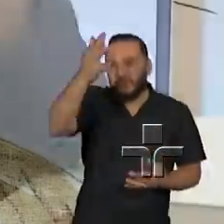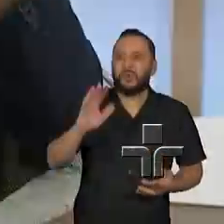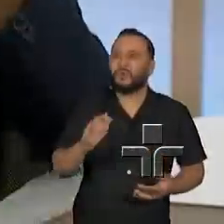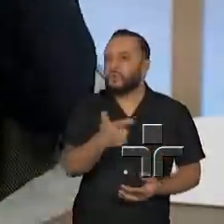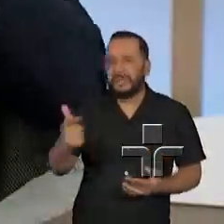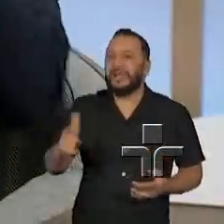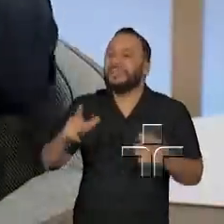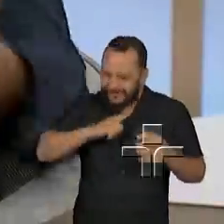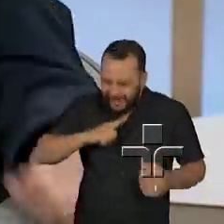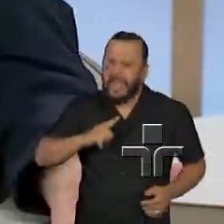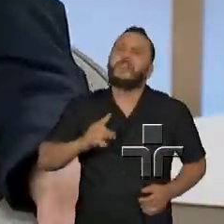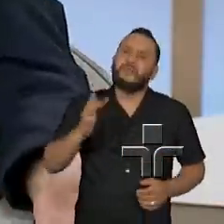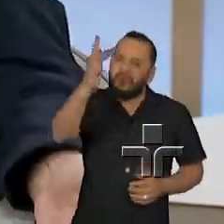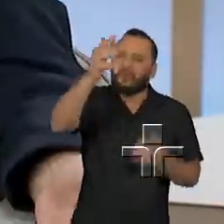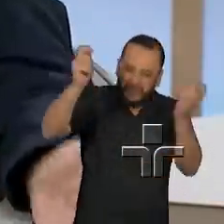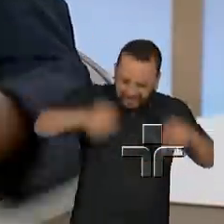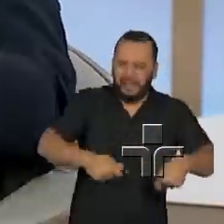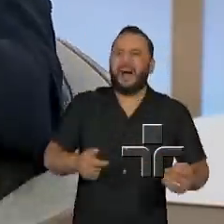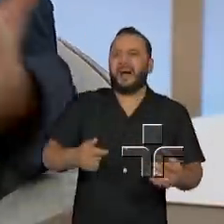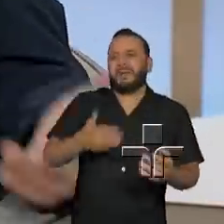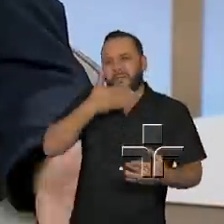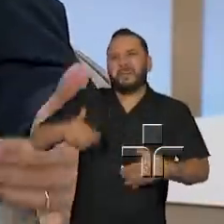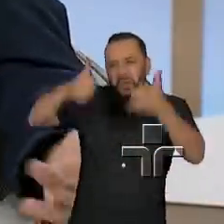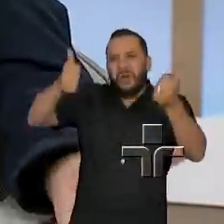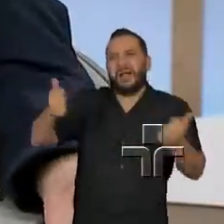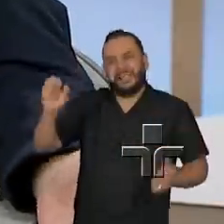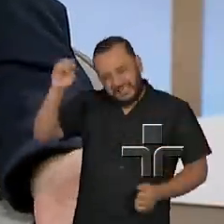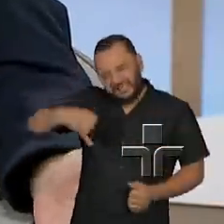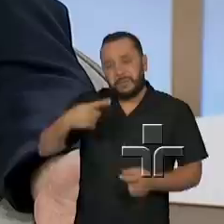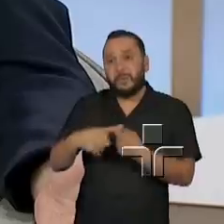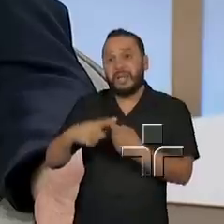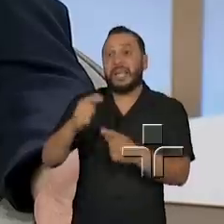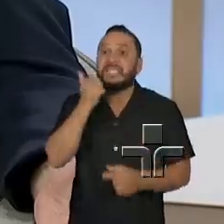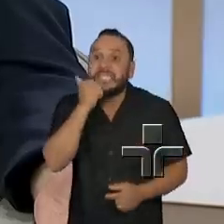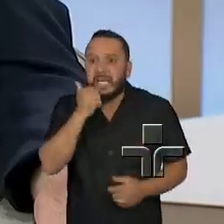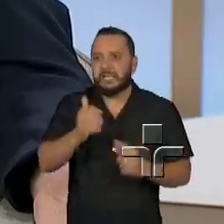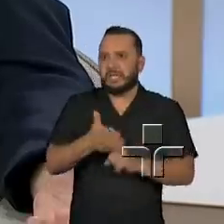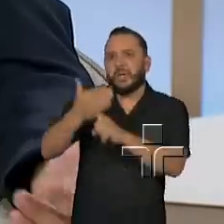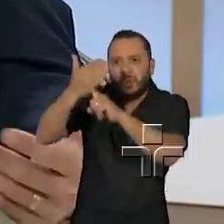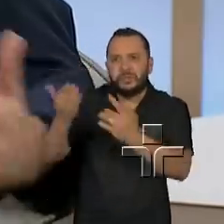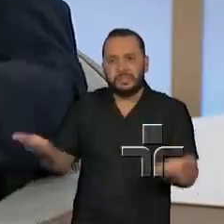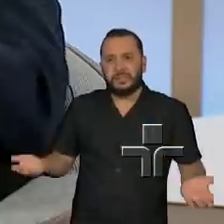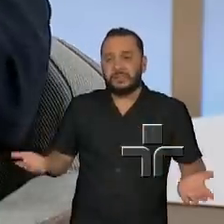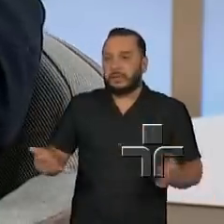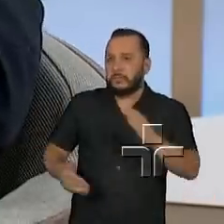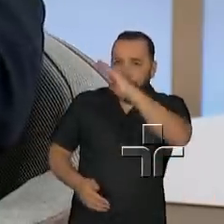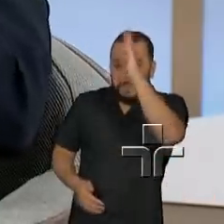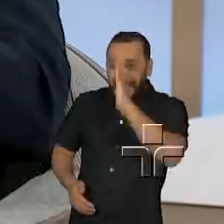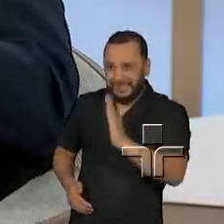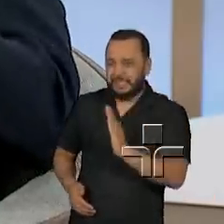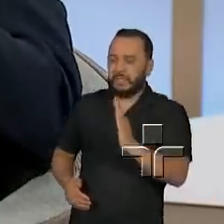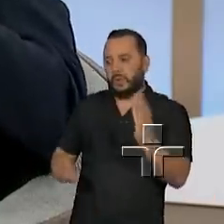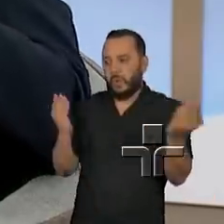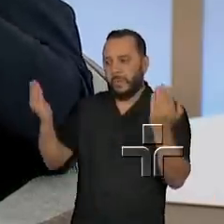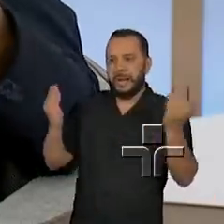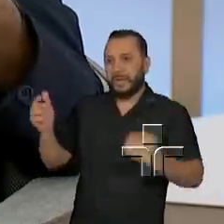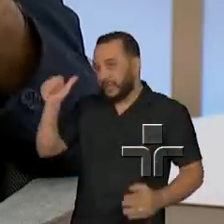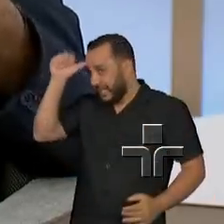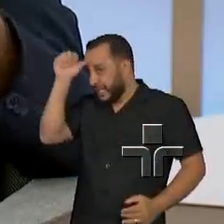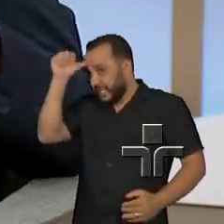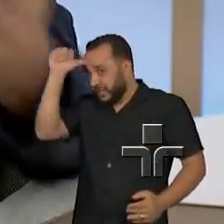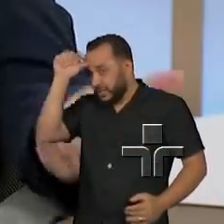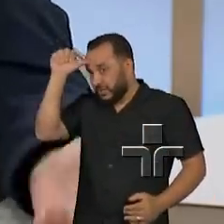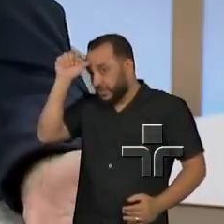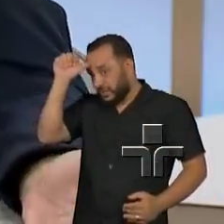Nunca houve tanto futuro possível quanto agora, porque nunca houve tanta ciência, tanta tecnologia. É um país, se a gente comparar com a Índia, é um país de baixa,